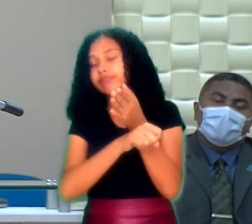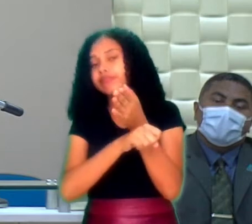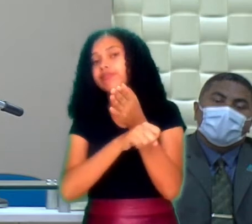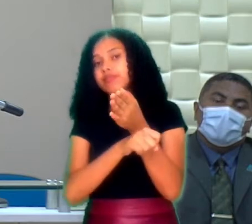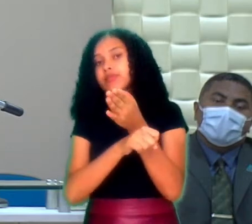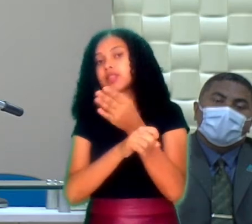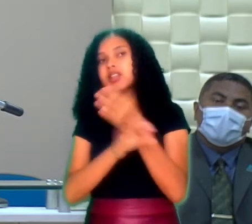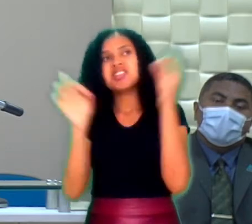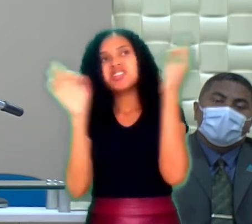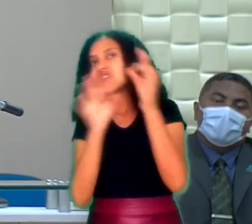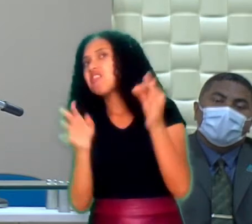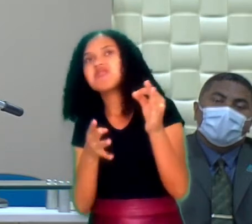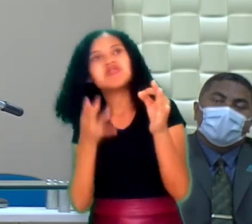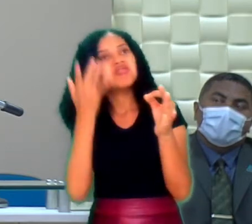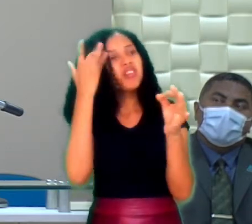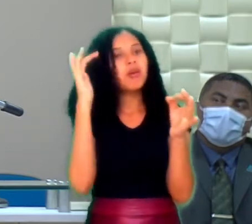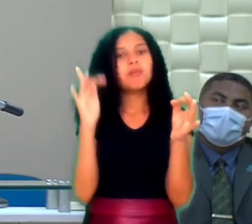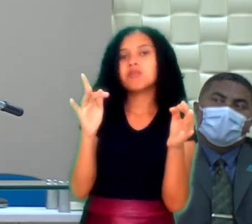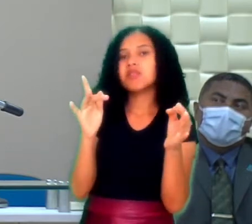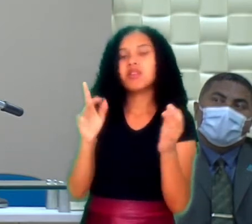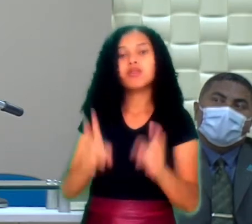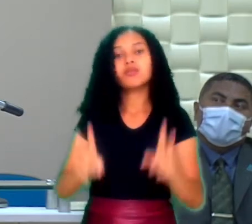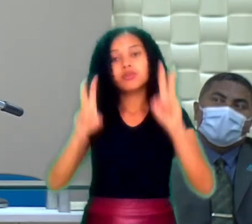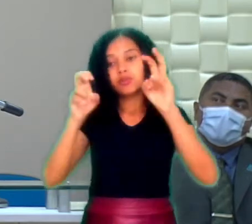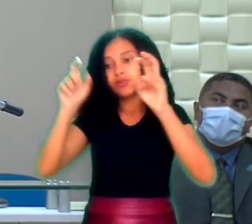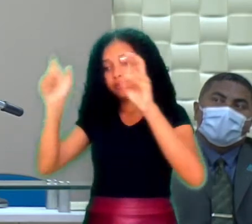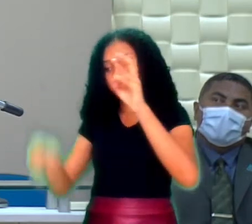Ninguém sabia sobre ele.